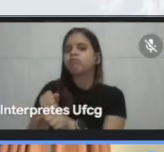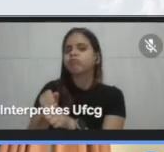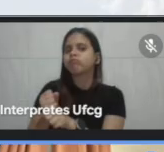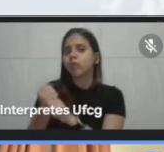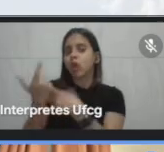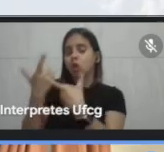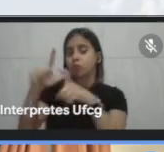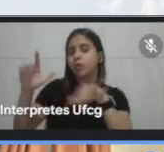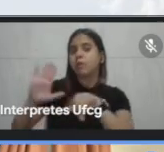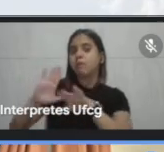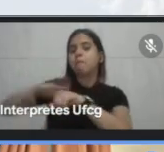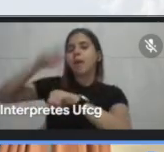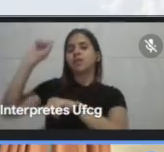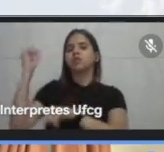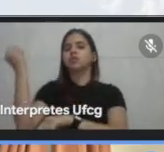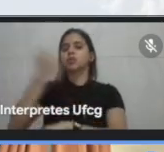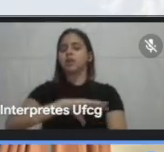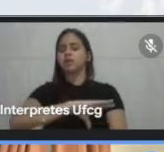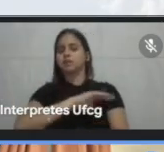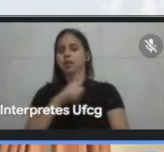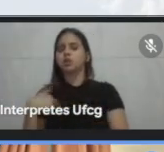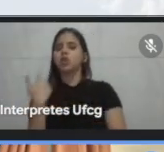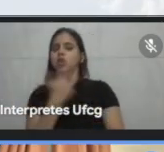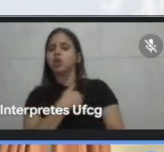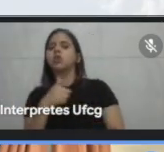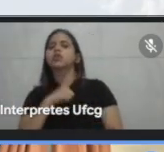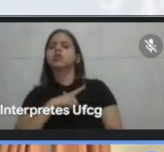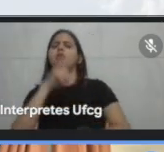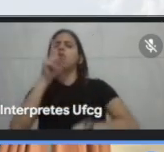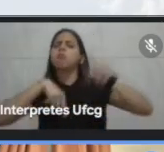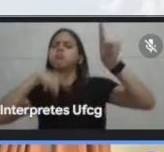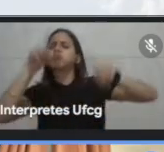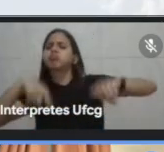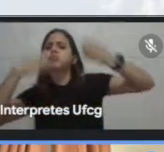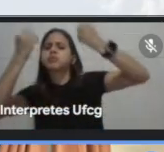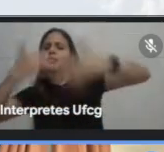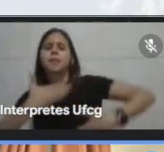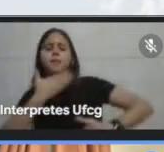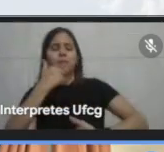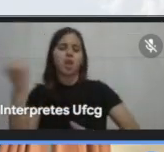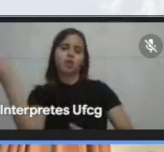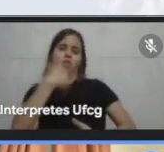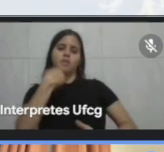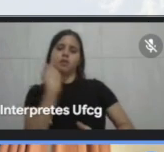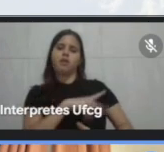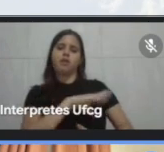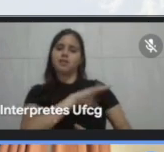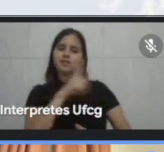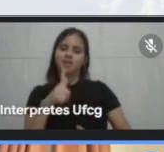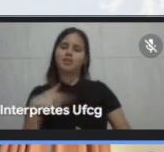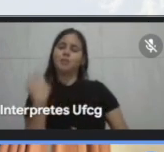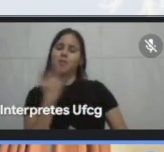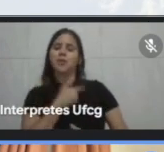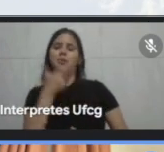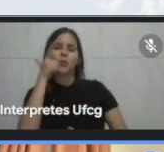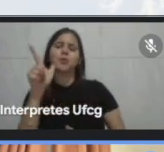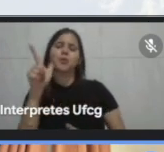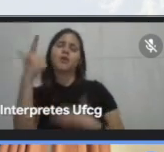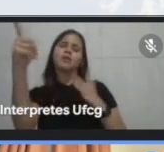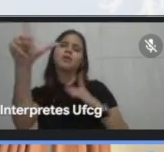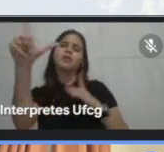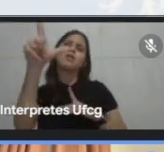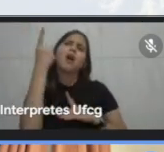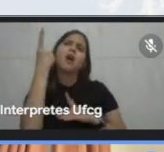Grande. Então a gente tinha uma gama de variáveis explicativas muito melhor para fazer essa previsão, e além de tudo a gente trabalhou